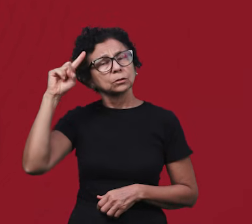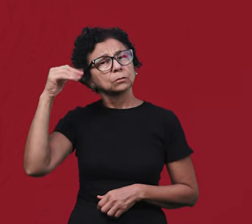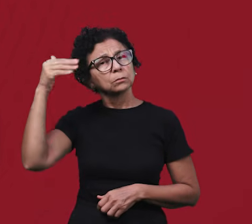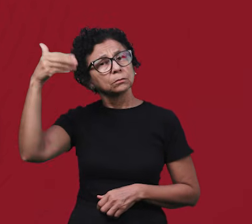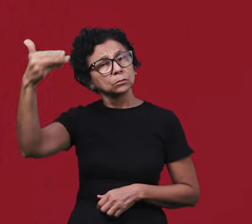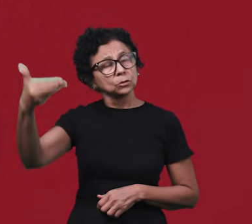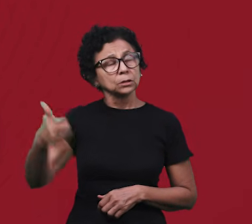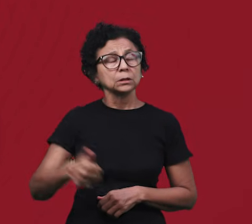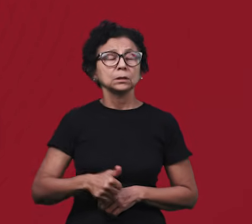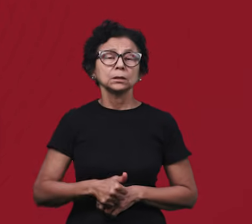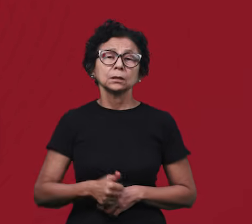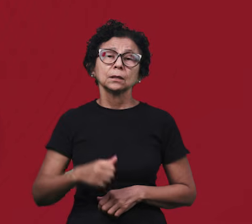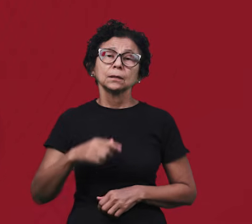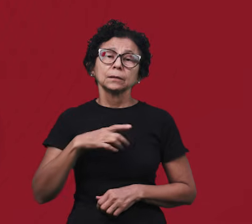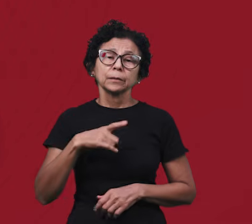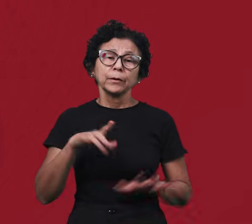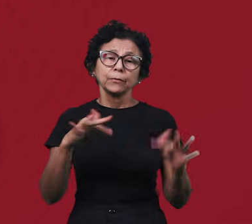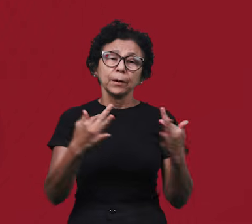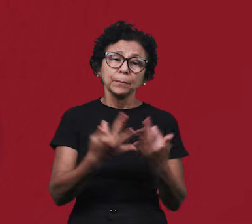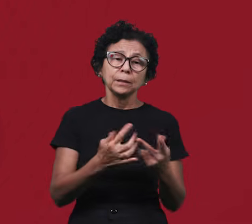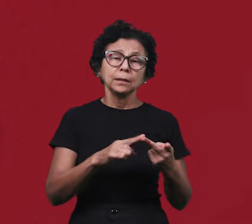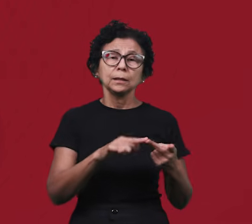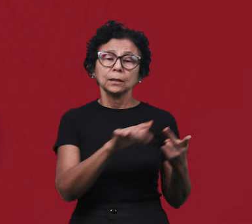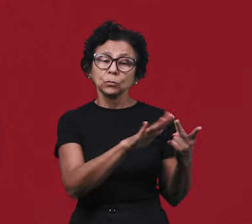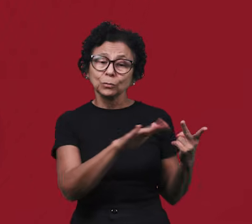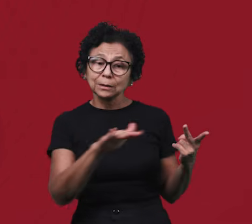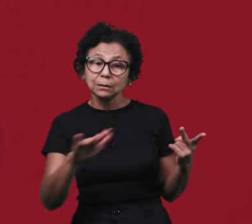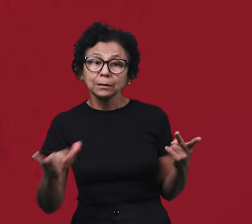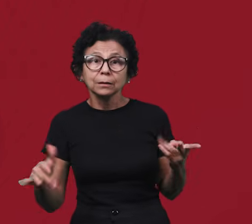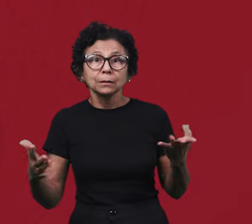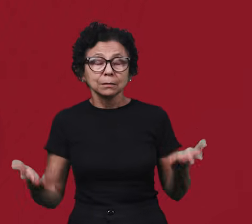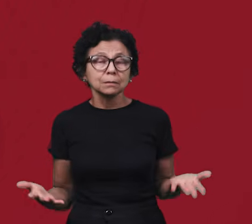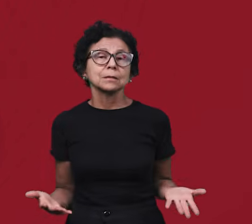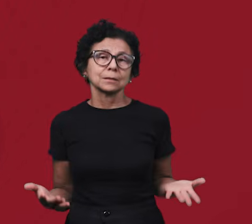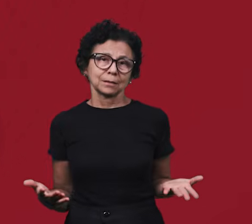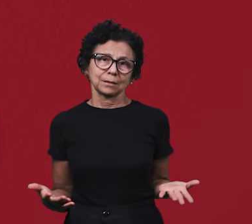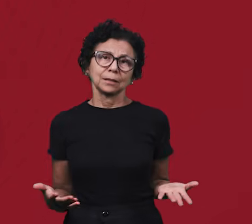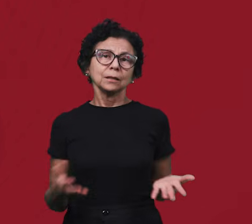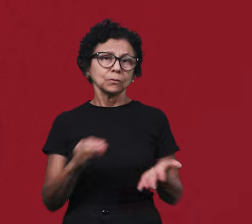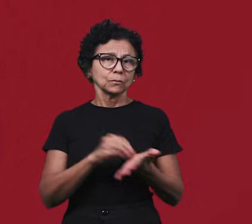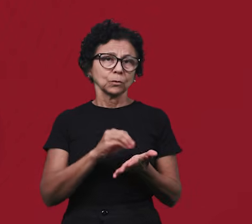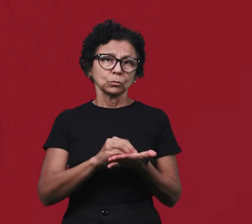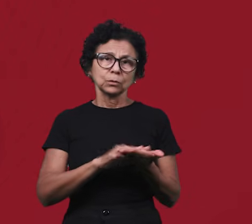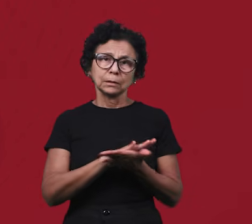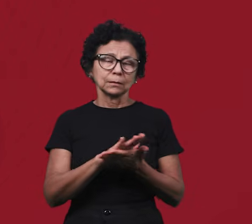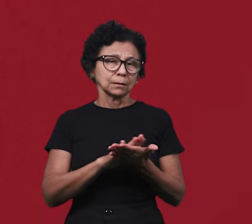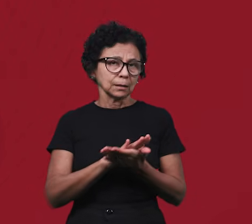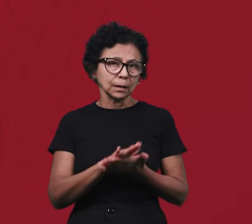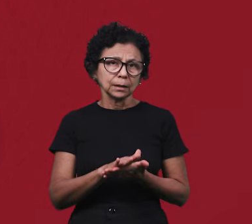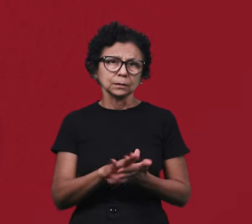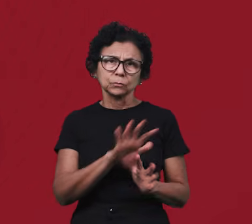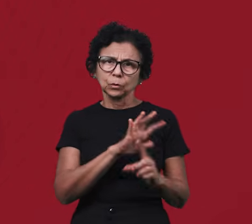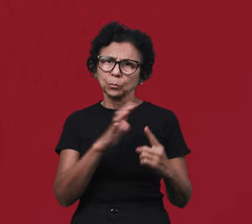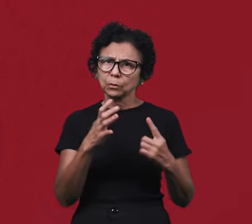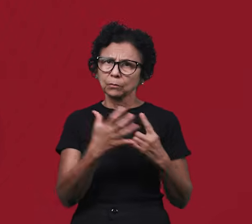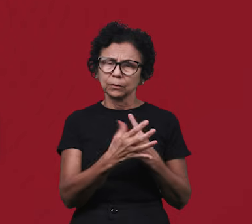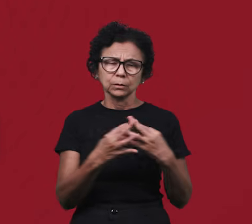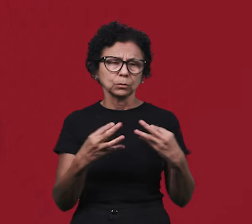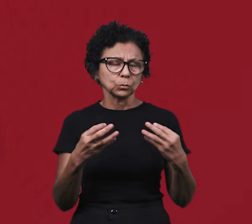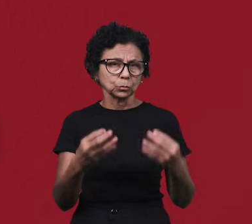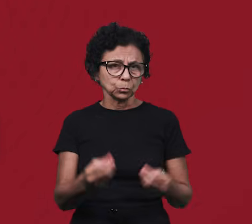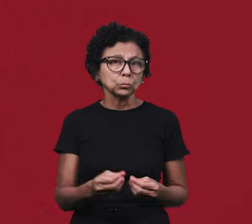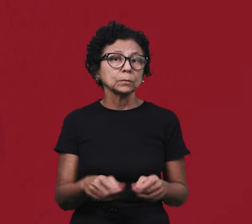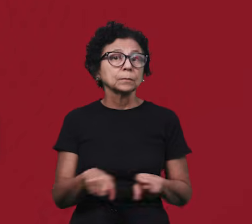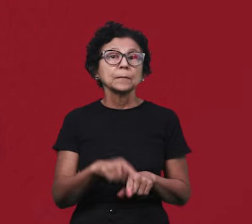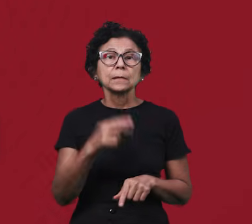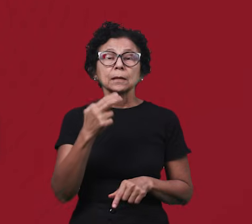com crianças, e não faltou até um tratamento especial para isso, né? Alguns alimentos próprios para a